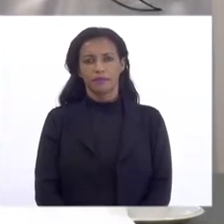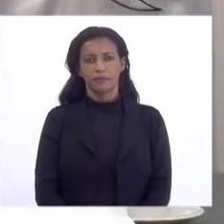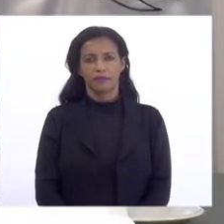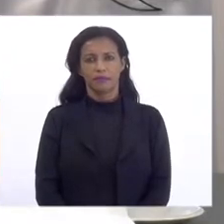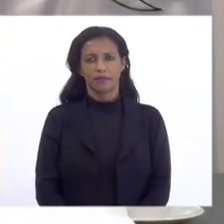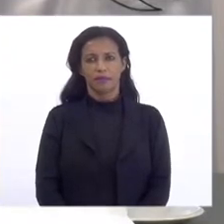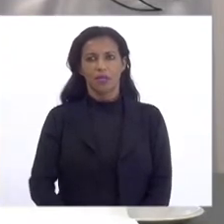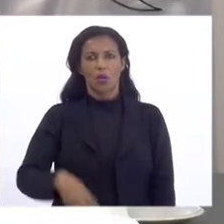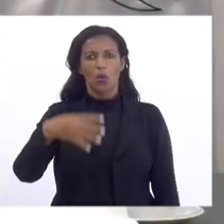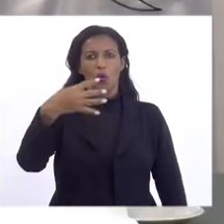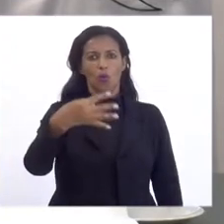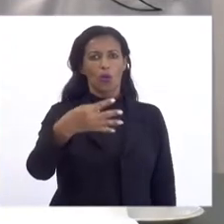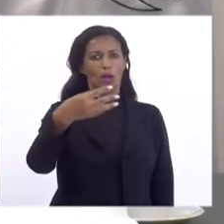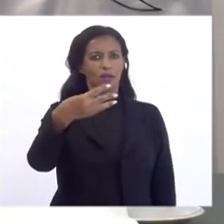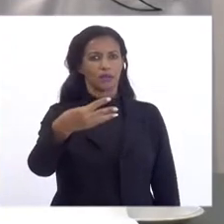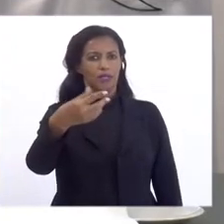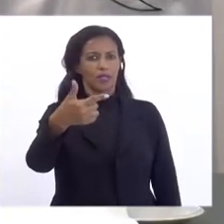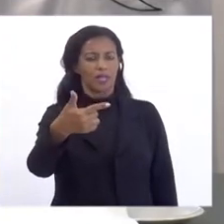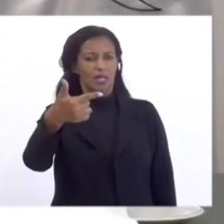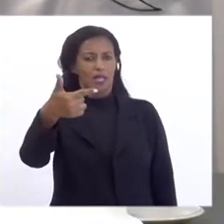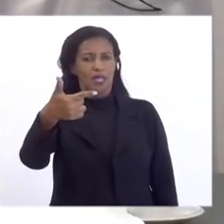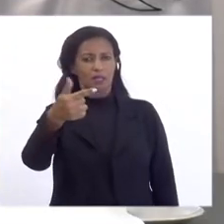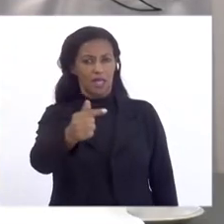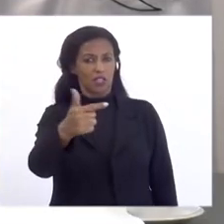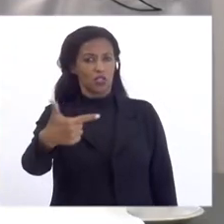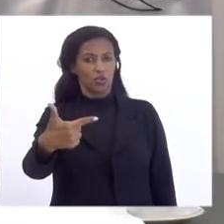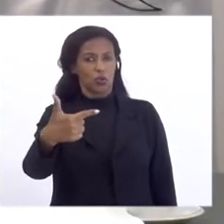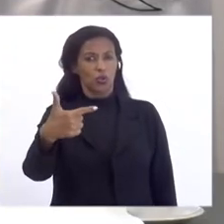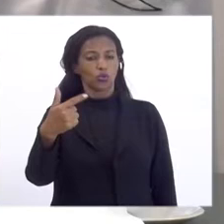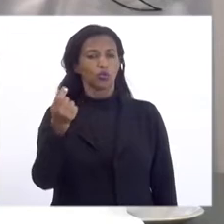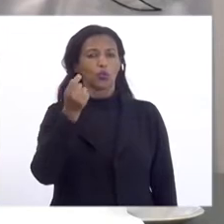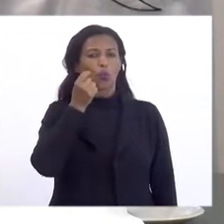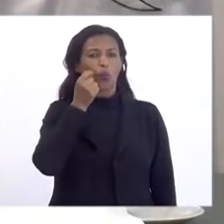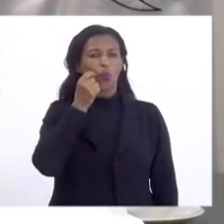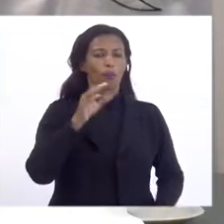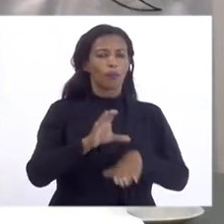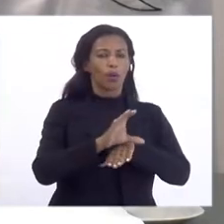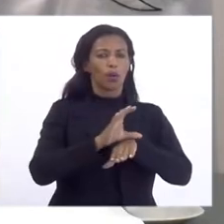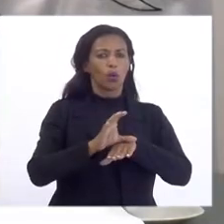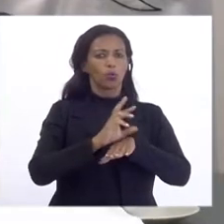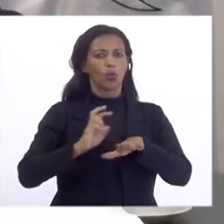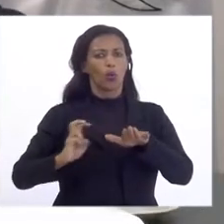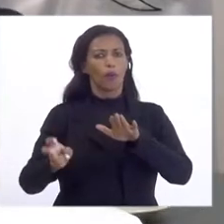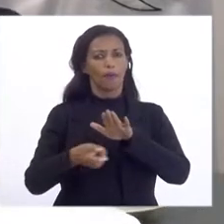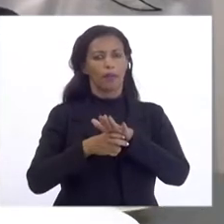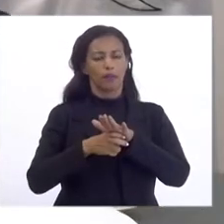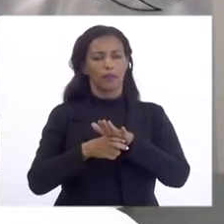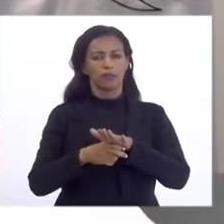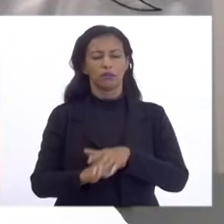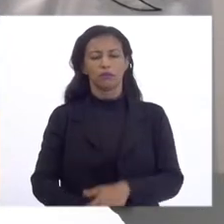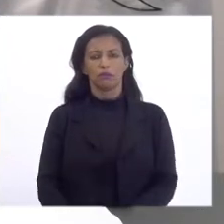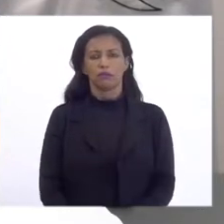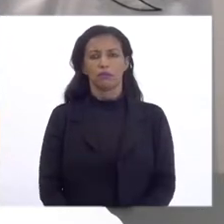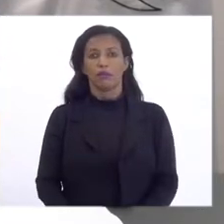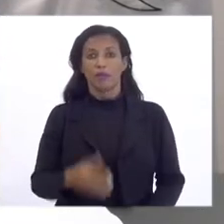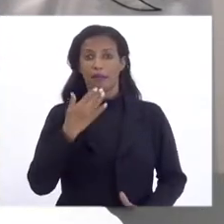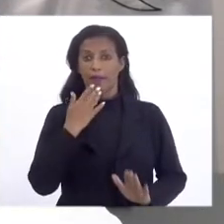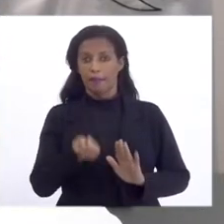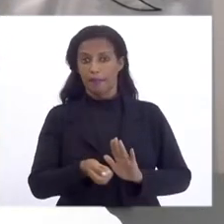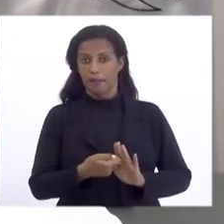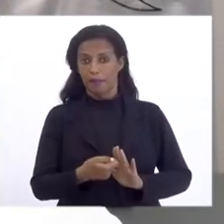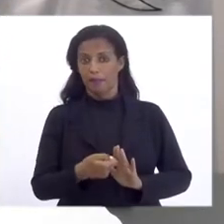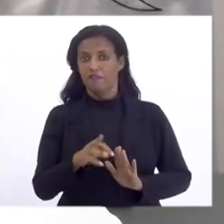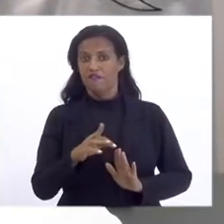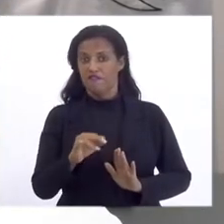Projeto de lei 4372-2021, autoria do deputado Giovanni Ratinho, parecer pela constitucionalidade com emenda. Peço vista, presidente.